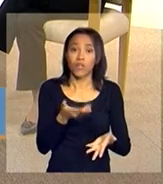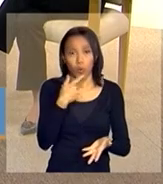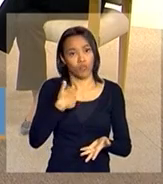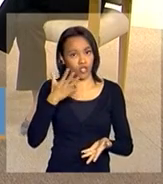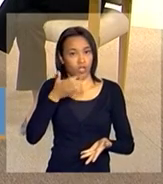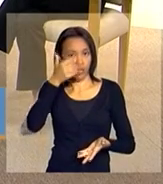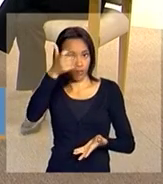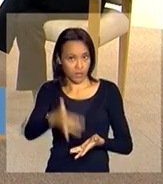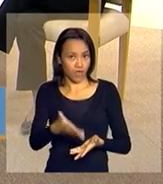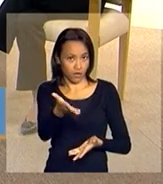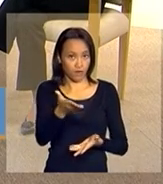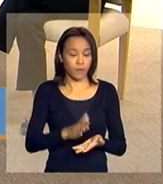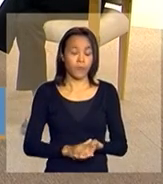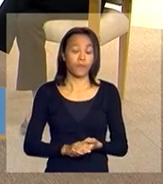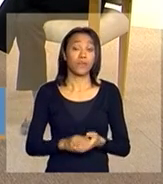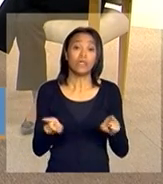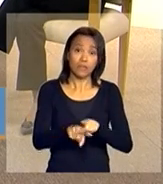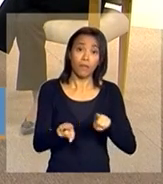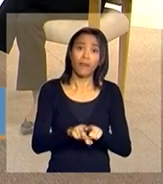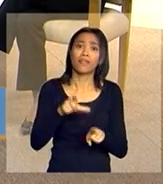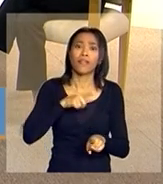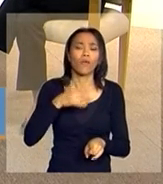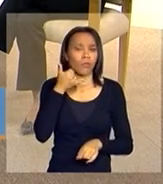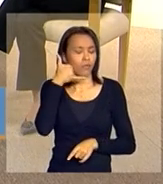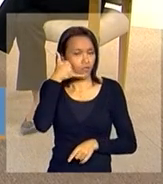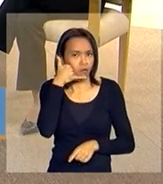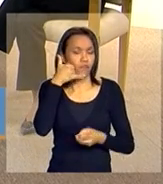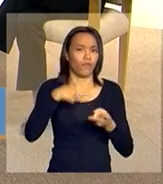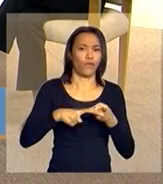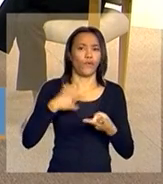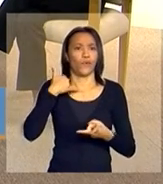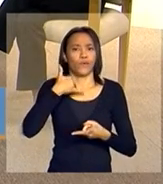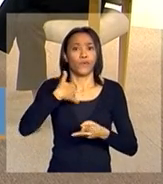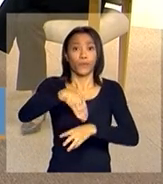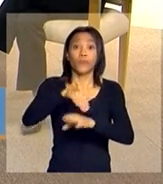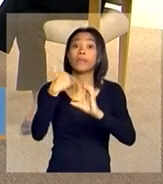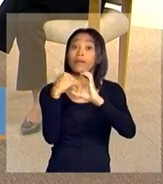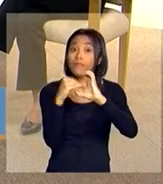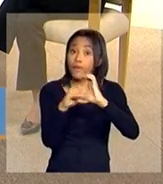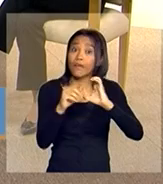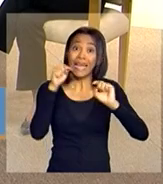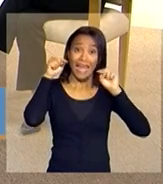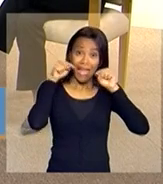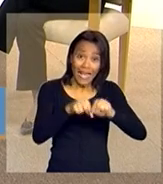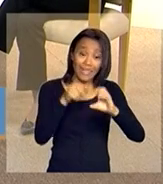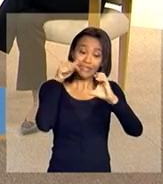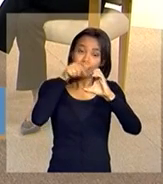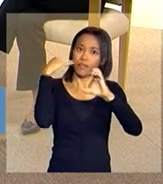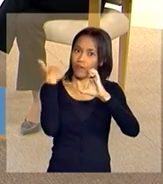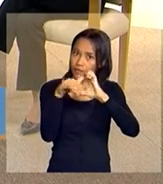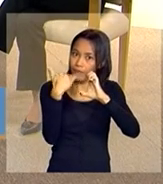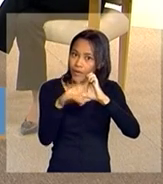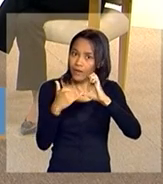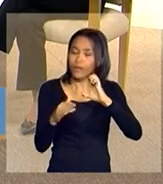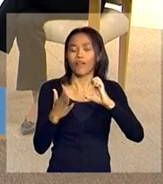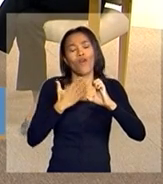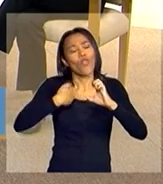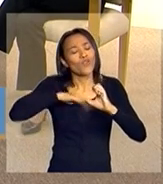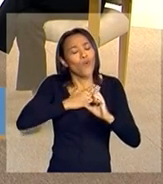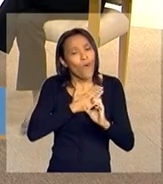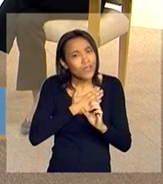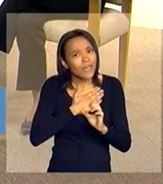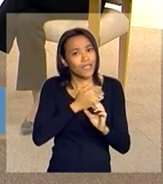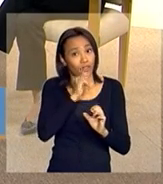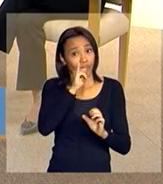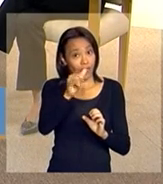tô explicando da secretaria e tem também o telefone e o endereço de e-mail esse endereço de e-mail a gente gostaria muito de destacar